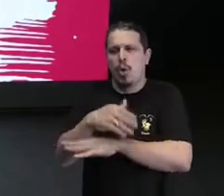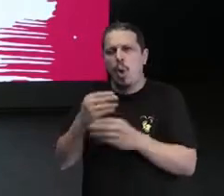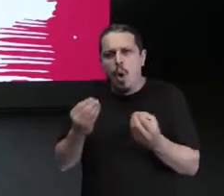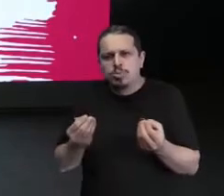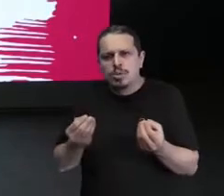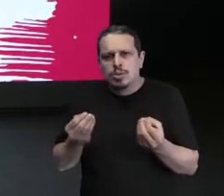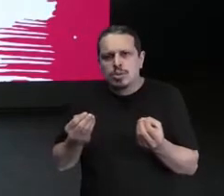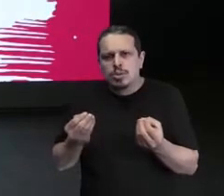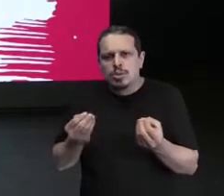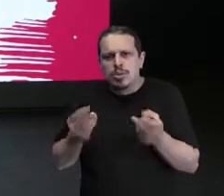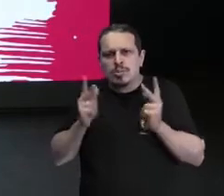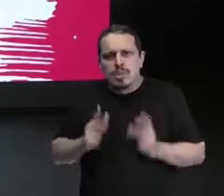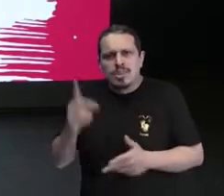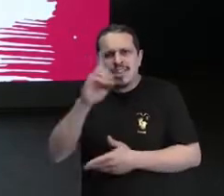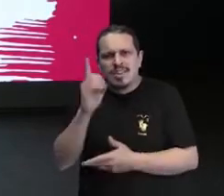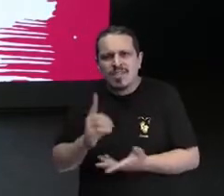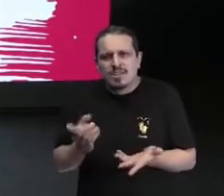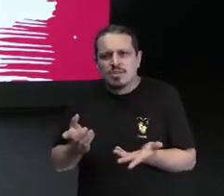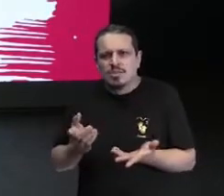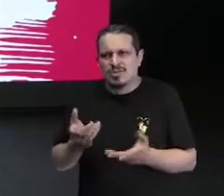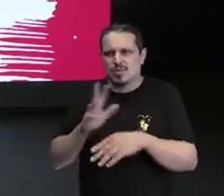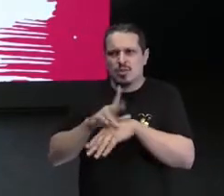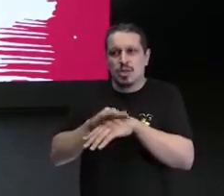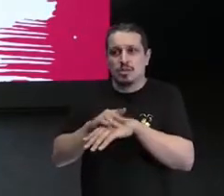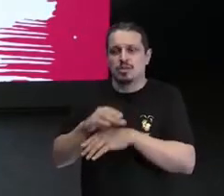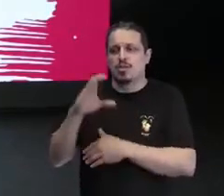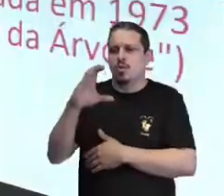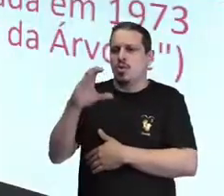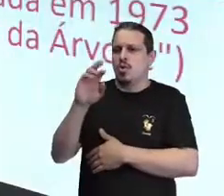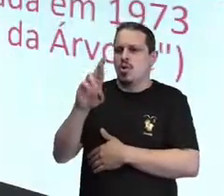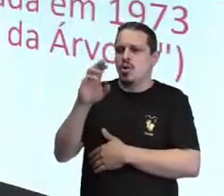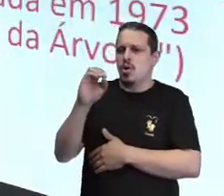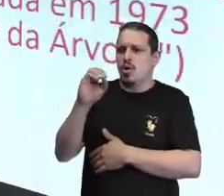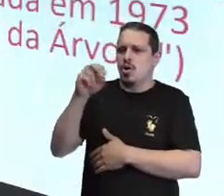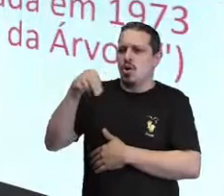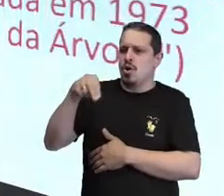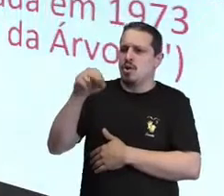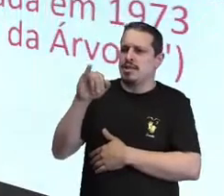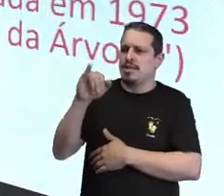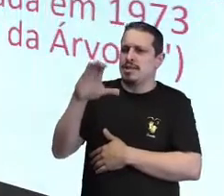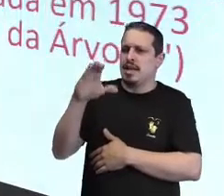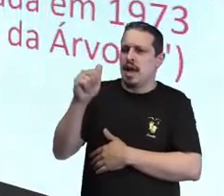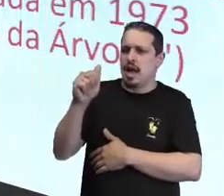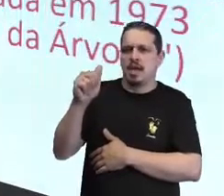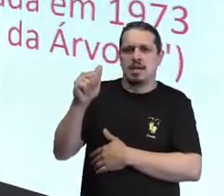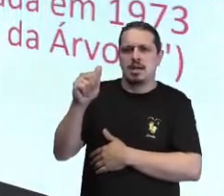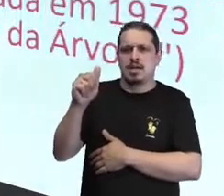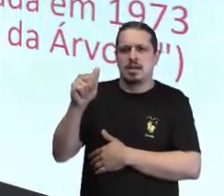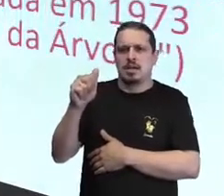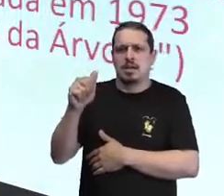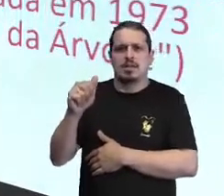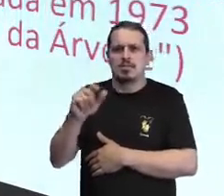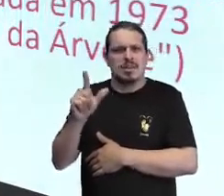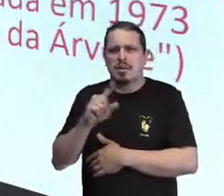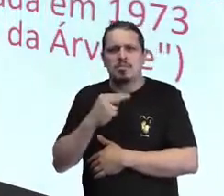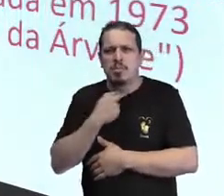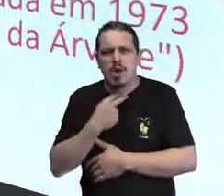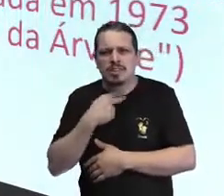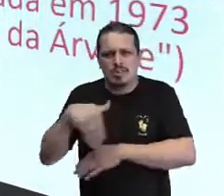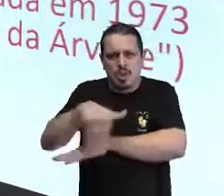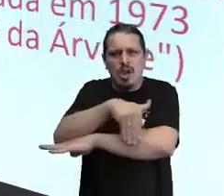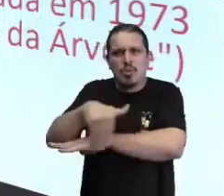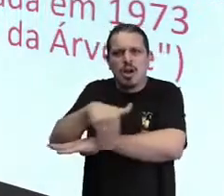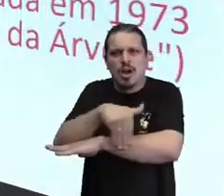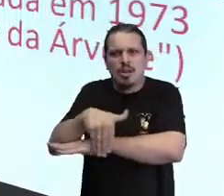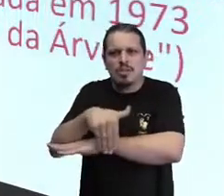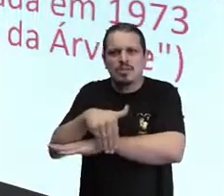doenças crônicas ou com qualquer tipo de deformação no corpo, que qualquer um pode olhar e falar: ai, mas que coisa